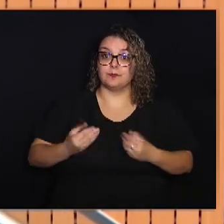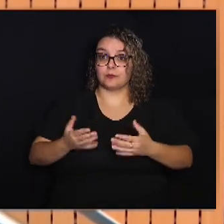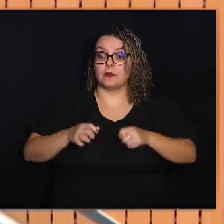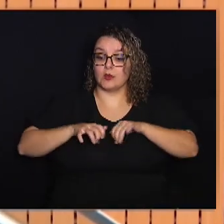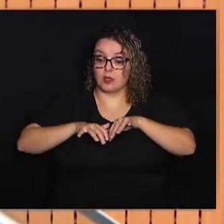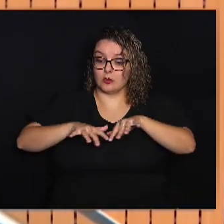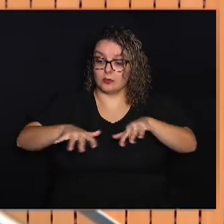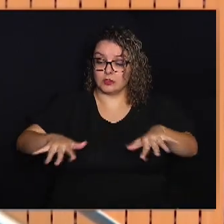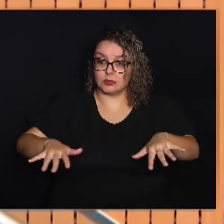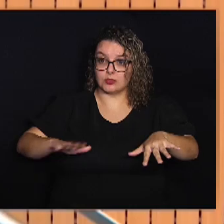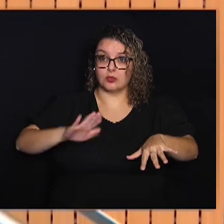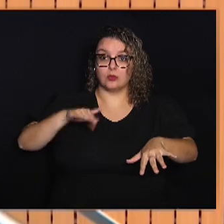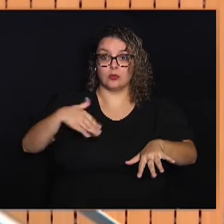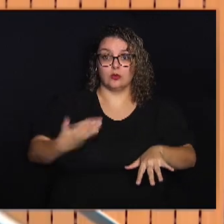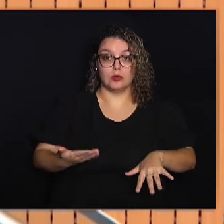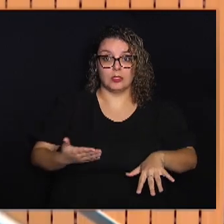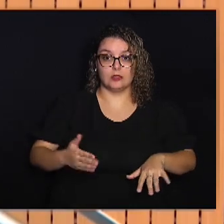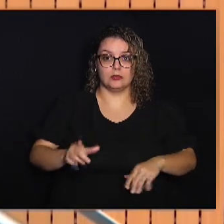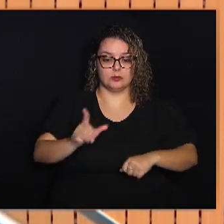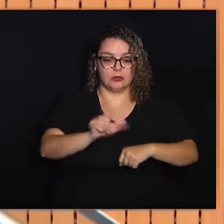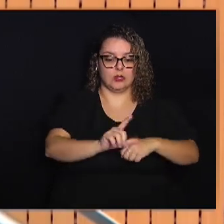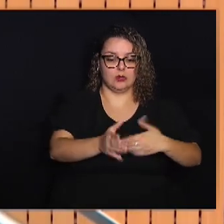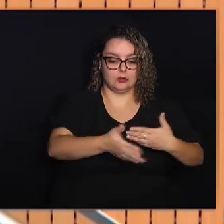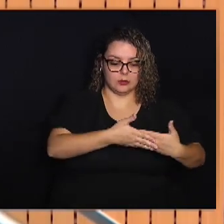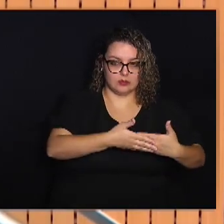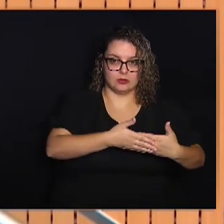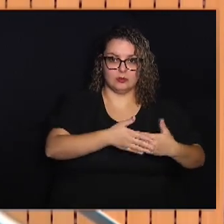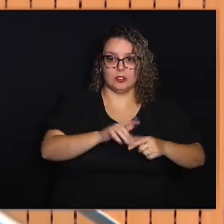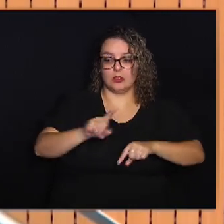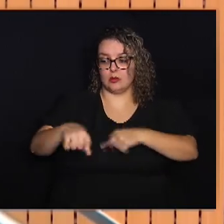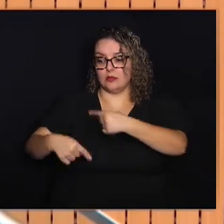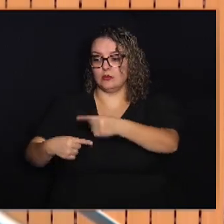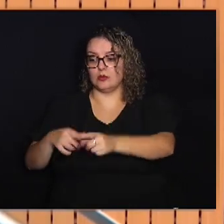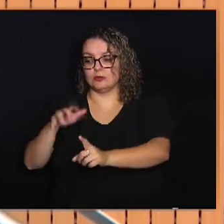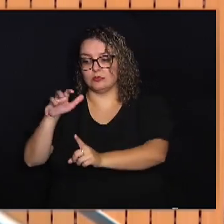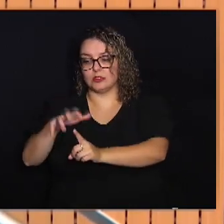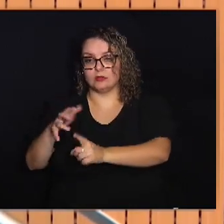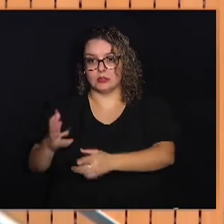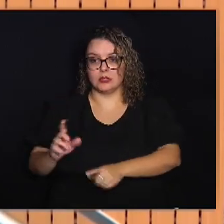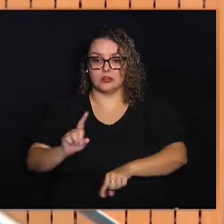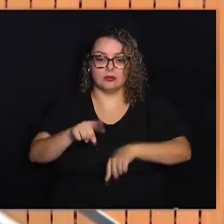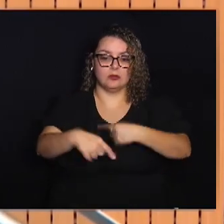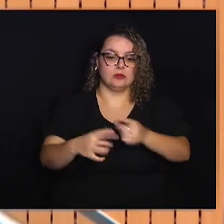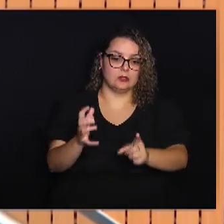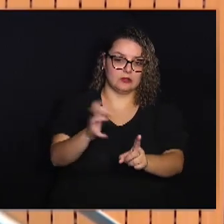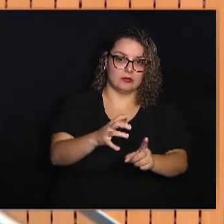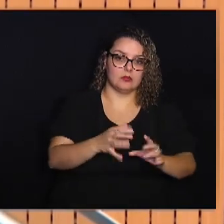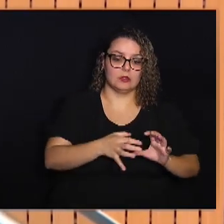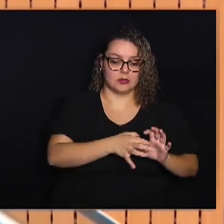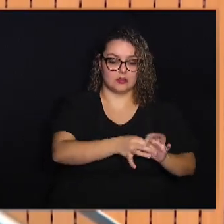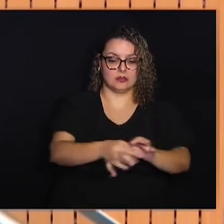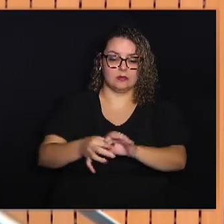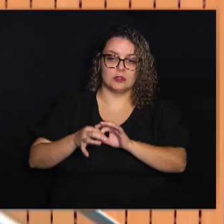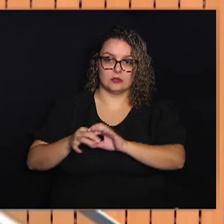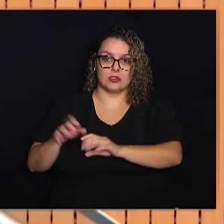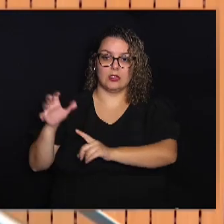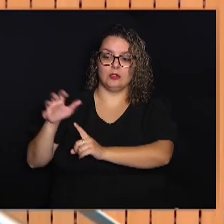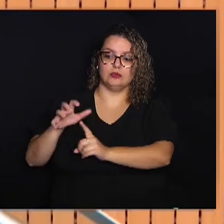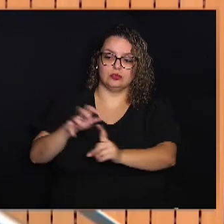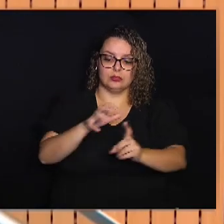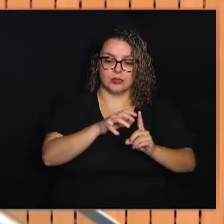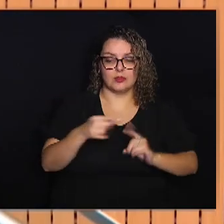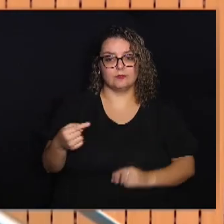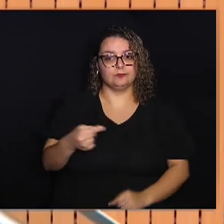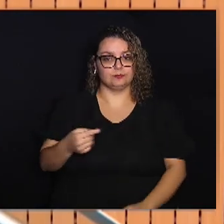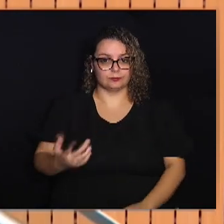onda, porque quando você fecha um comércio, aí outro é afetado, assim toda uma cadeia, né, de produtividade